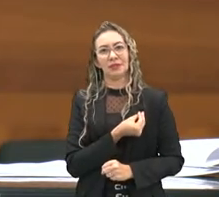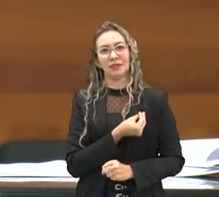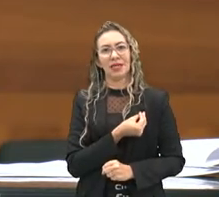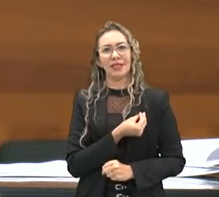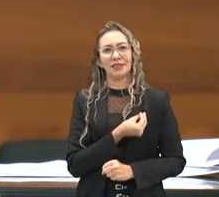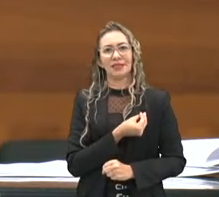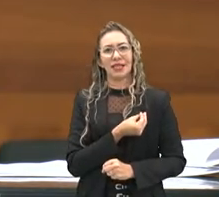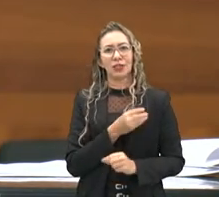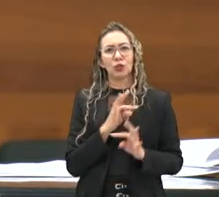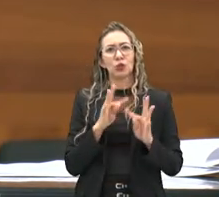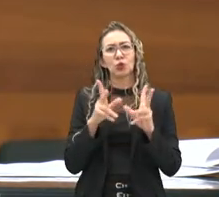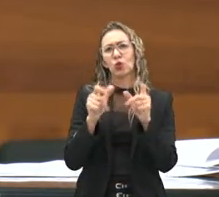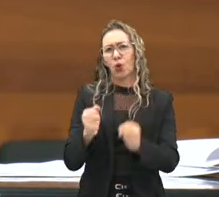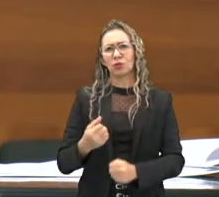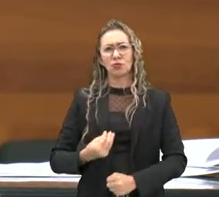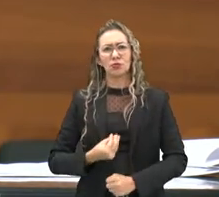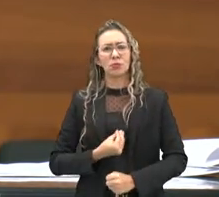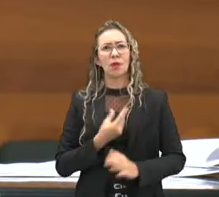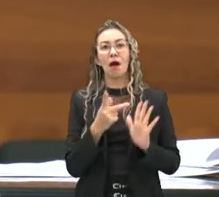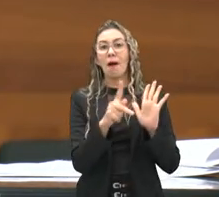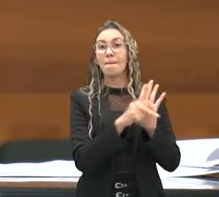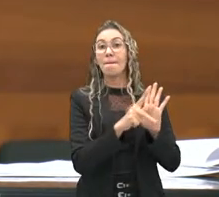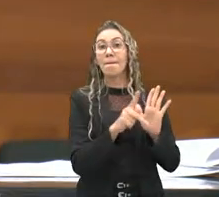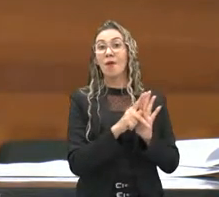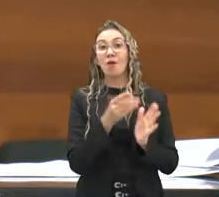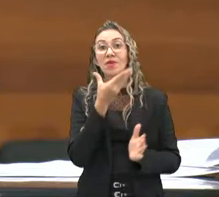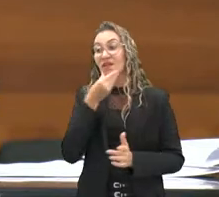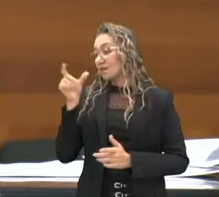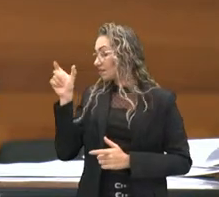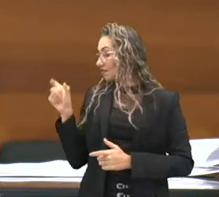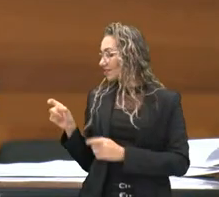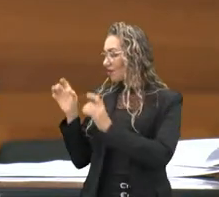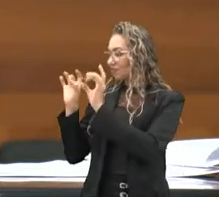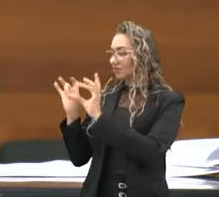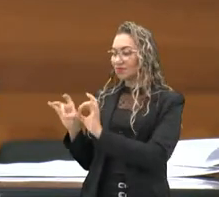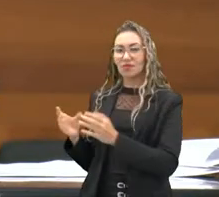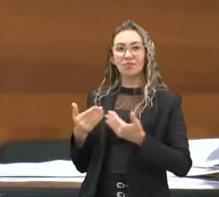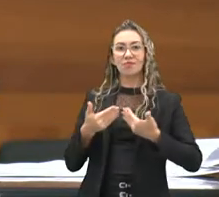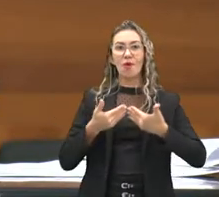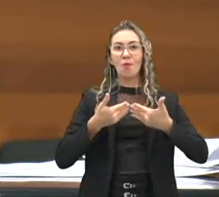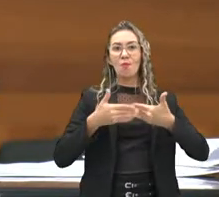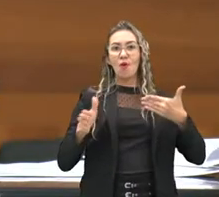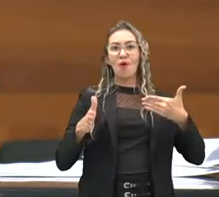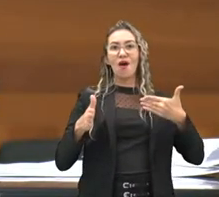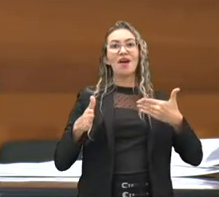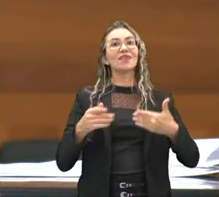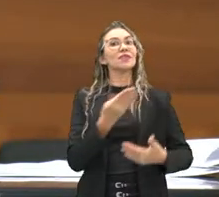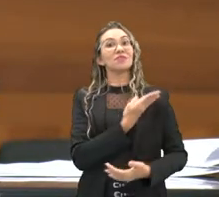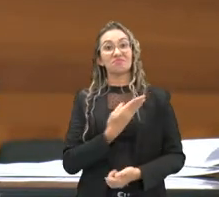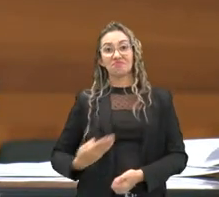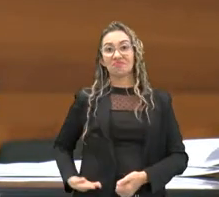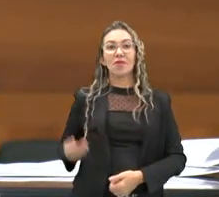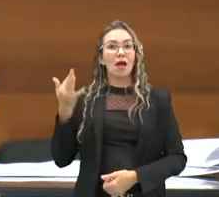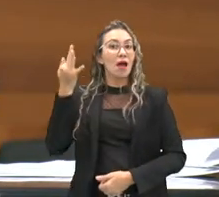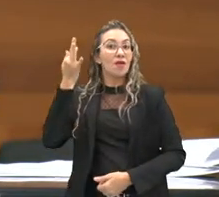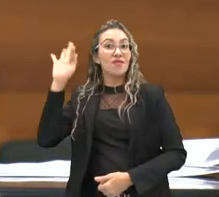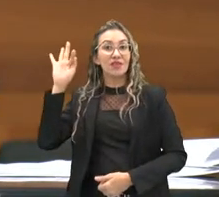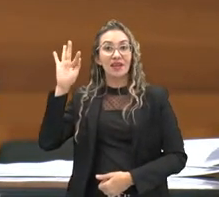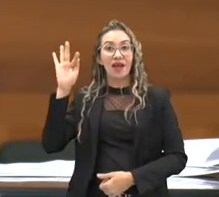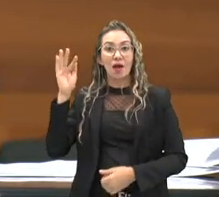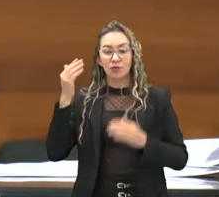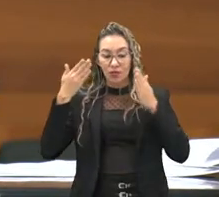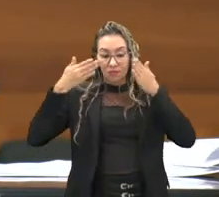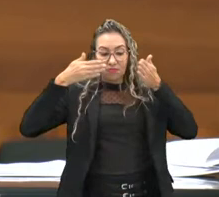vida pessoal, Filinto abriu as portas de todos os governos federais para interesses de Mato Grosso. Se Mato Grosso